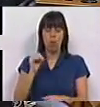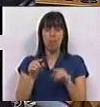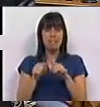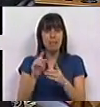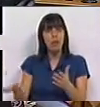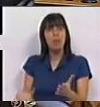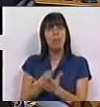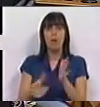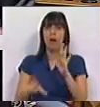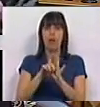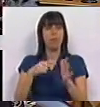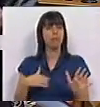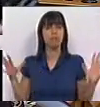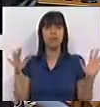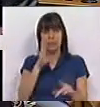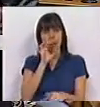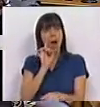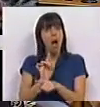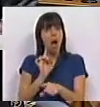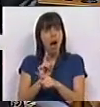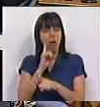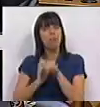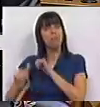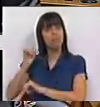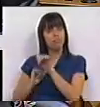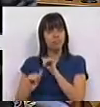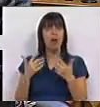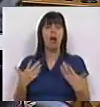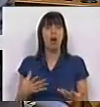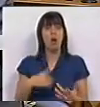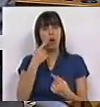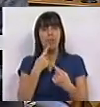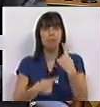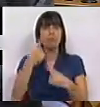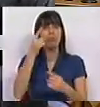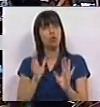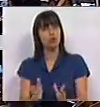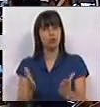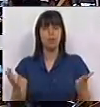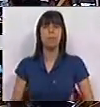implementar esta proposta de lei enquanto se mantiverem os fatores de regressividade que acabamos de denunciar.